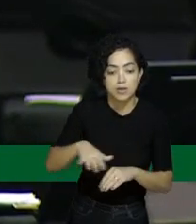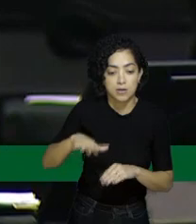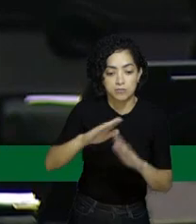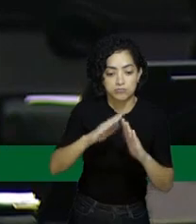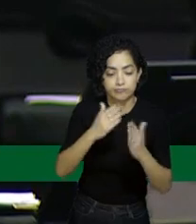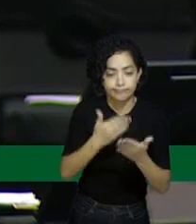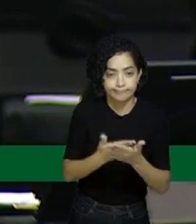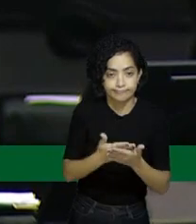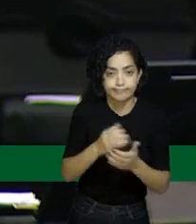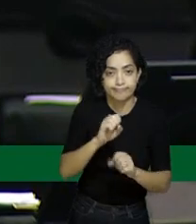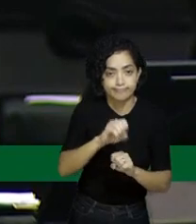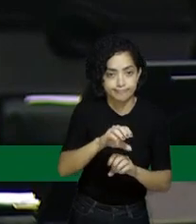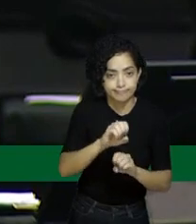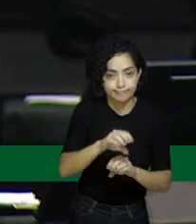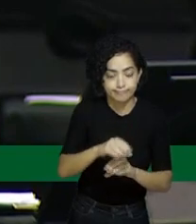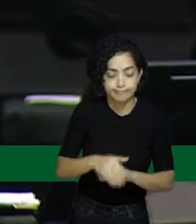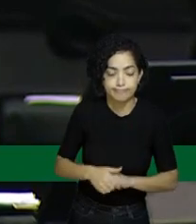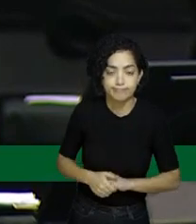discussão.